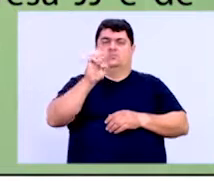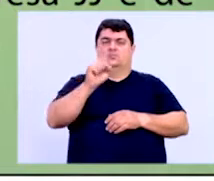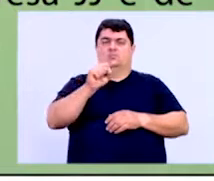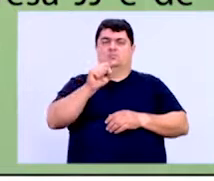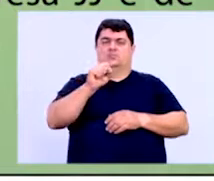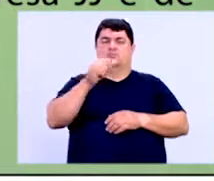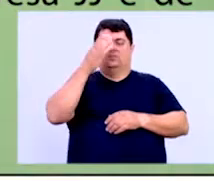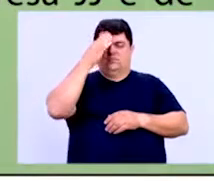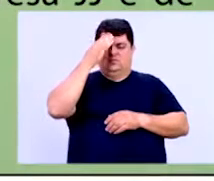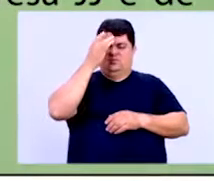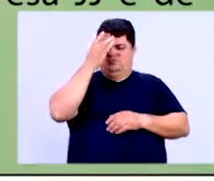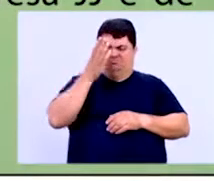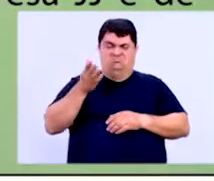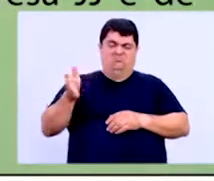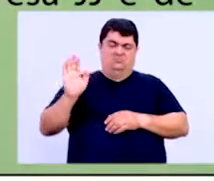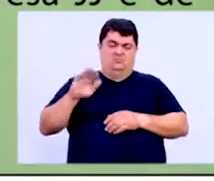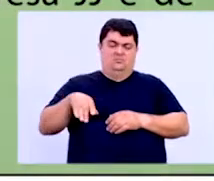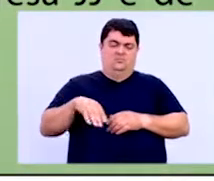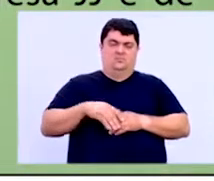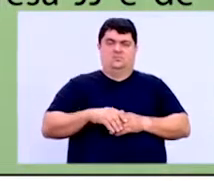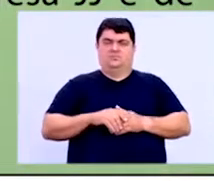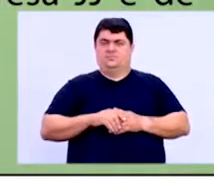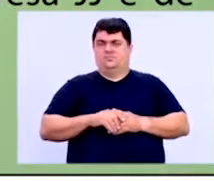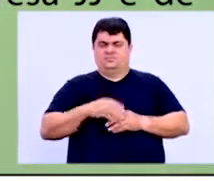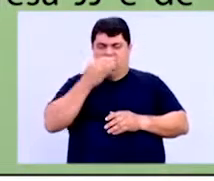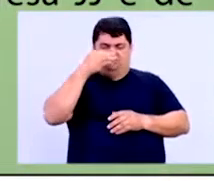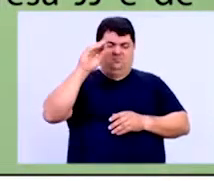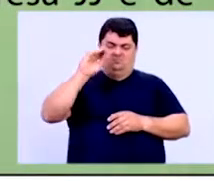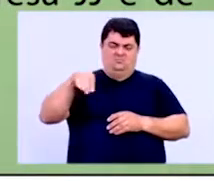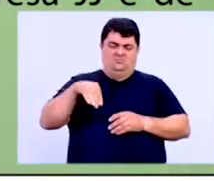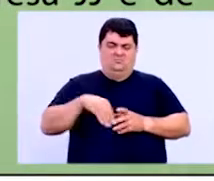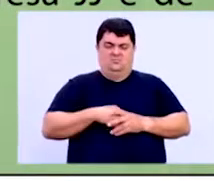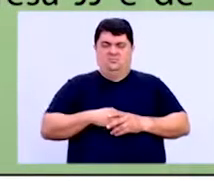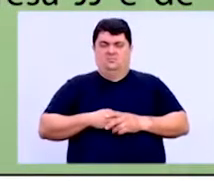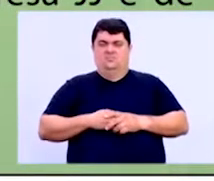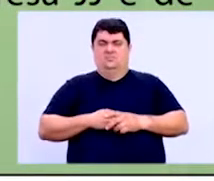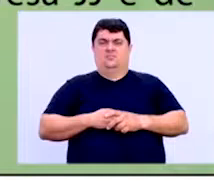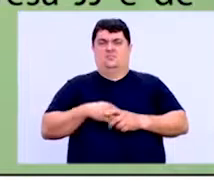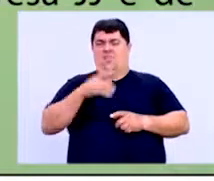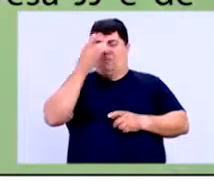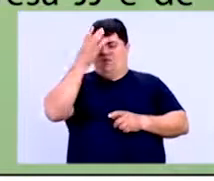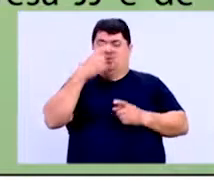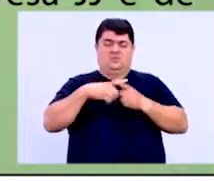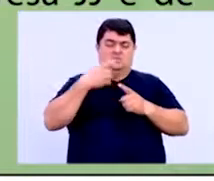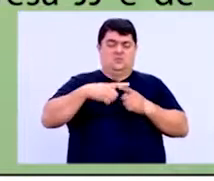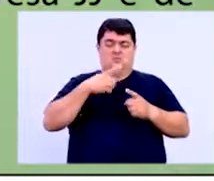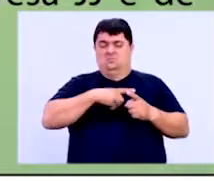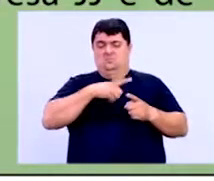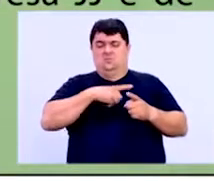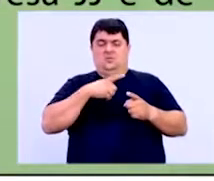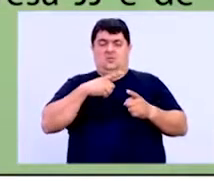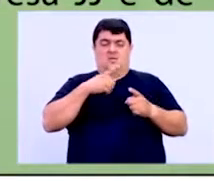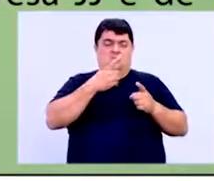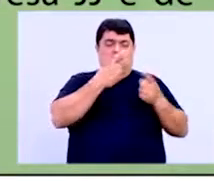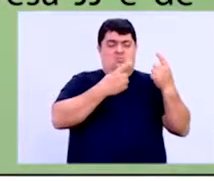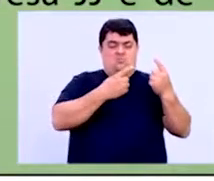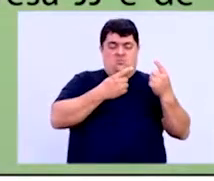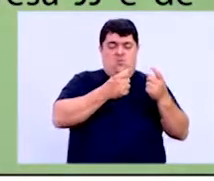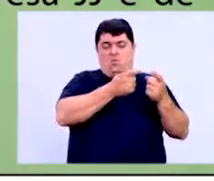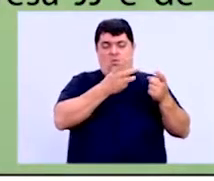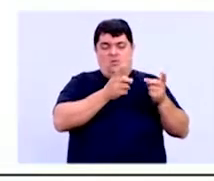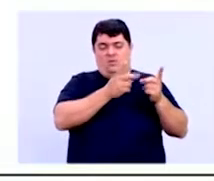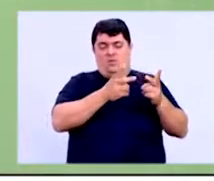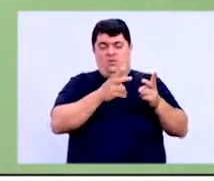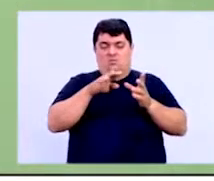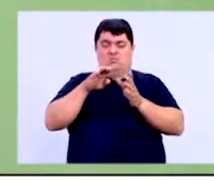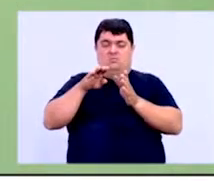Entendi. Esse é muito fácil. Pô, professor, isso é fácil demais. Margem de segurança é a quantidade vendida menos o ponto de equilíbrio. Mas para que